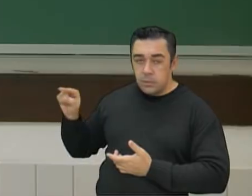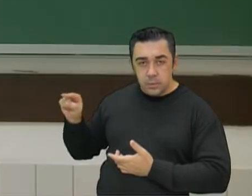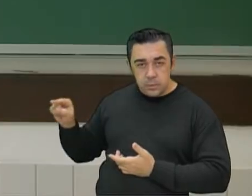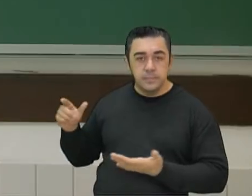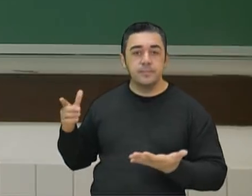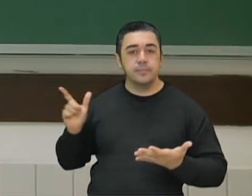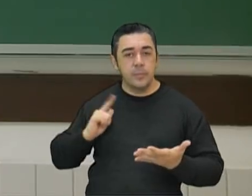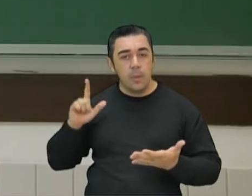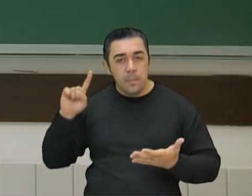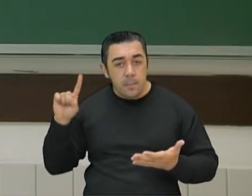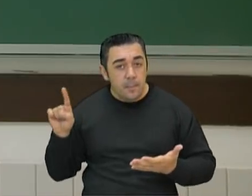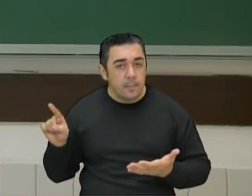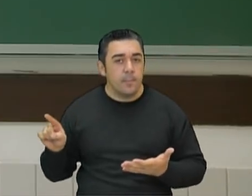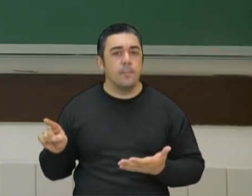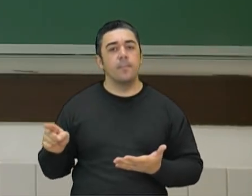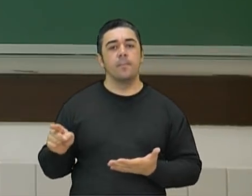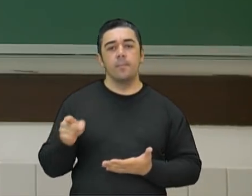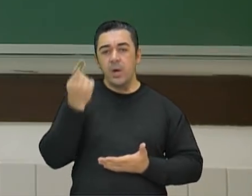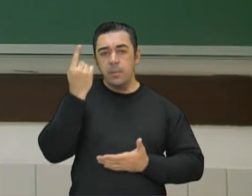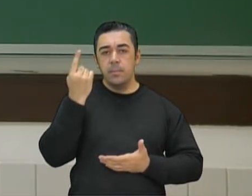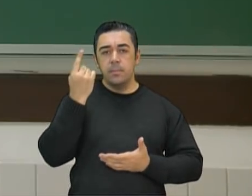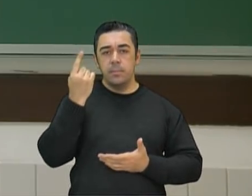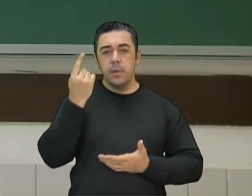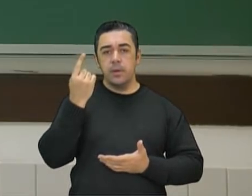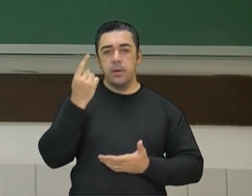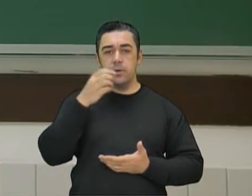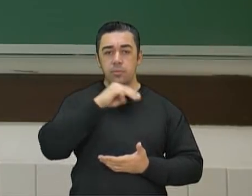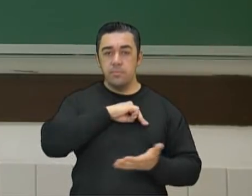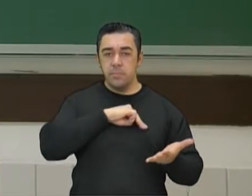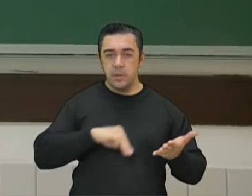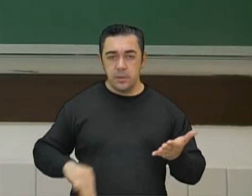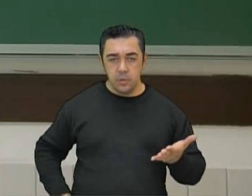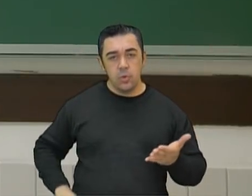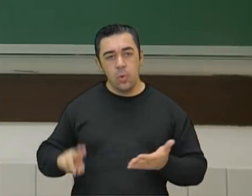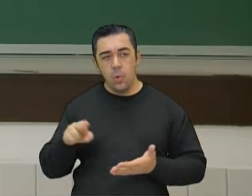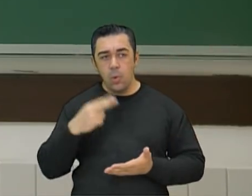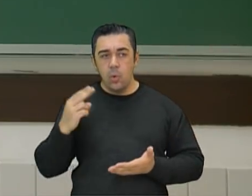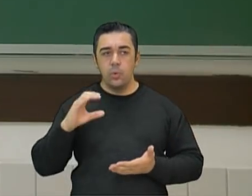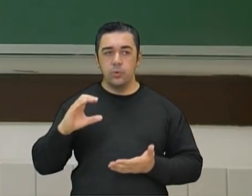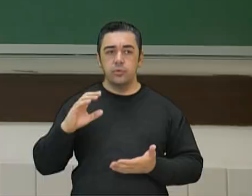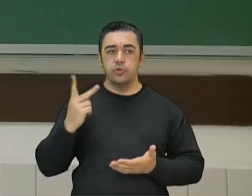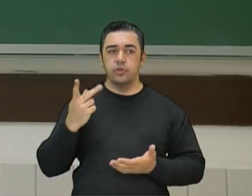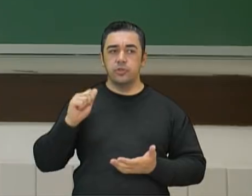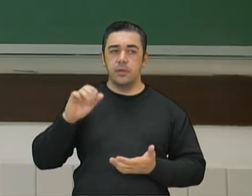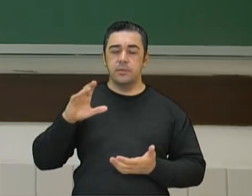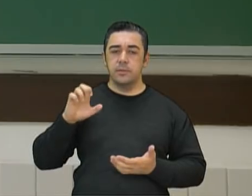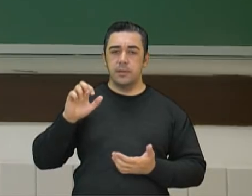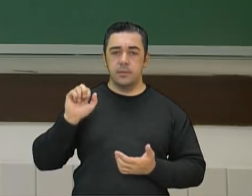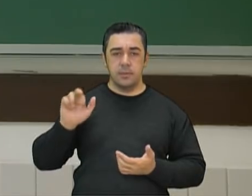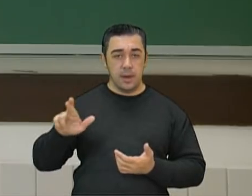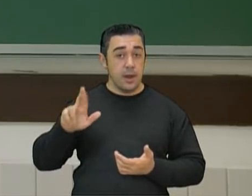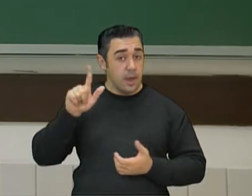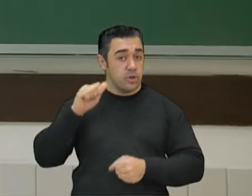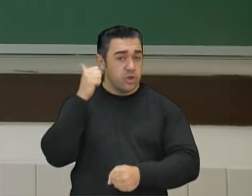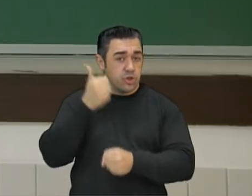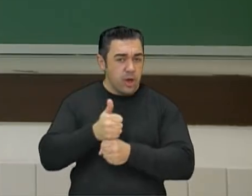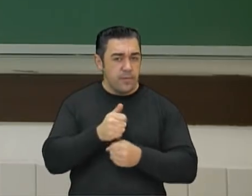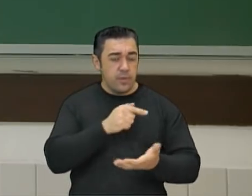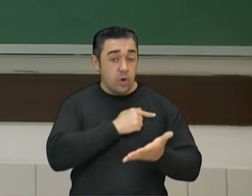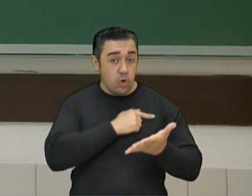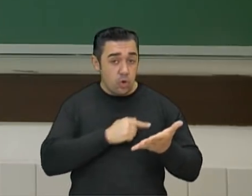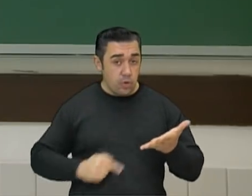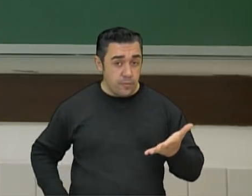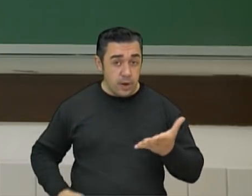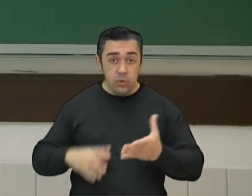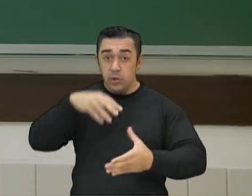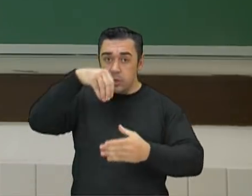para ser o primeiro-ministro, na Alemanha chamado de chanceler. Então Hitler passou a ser chefe de governo dentro